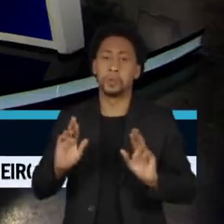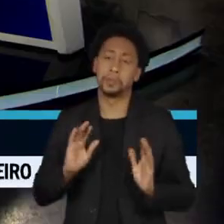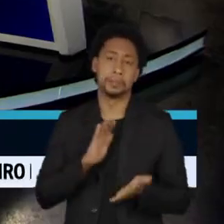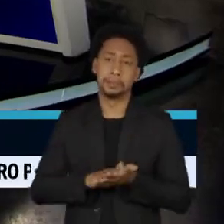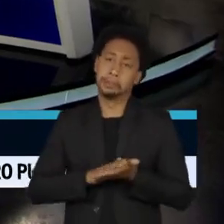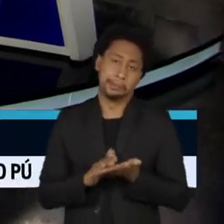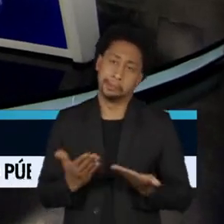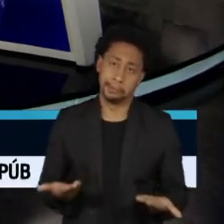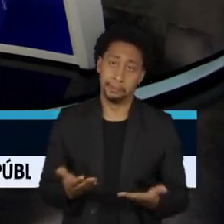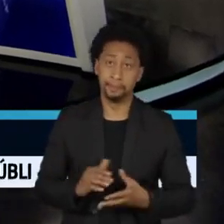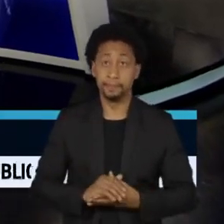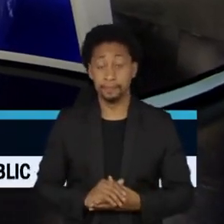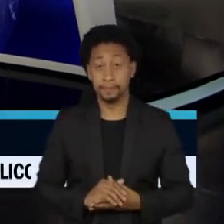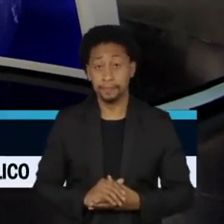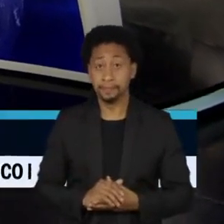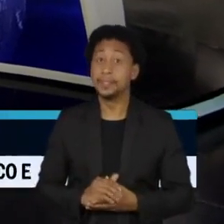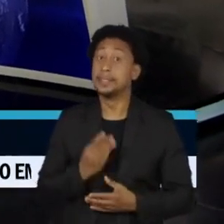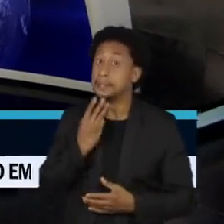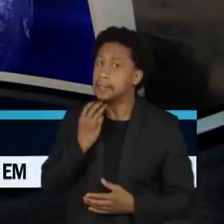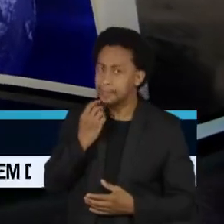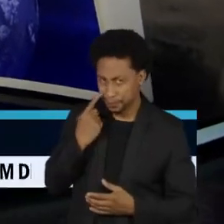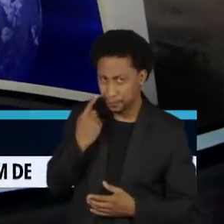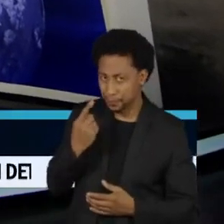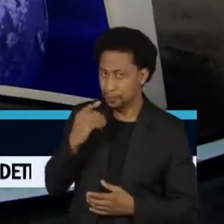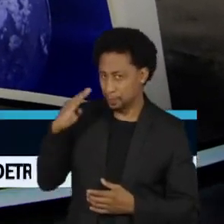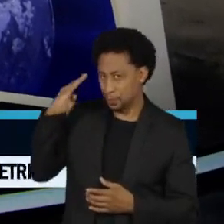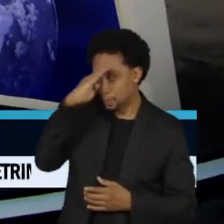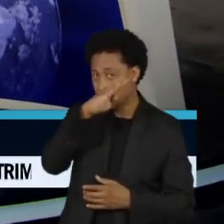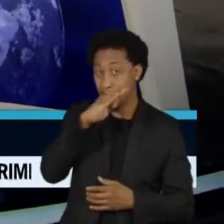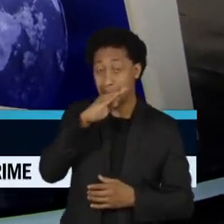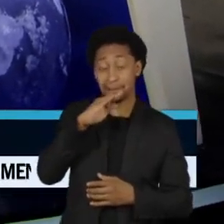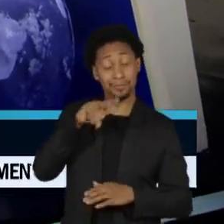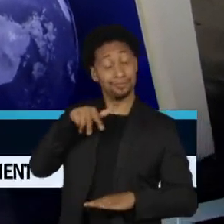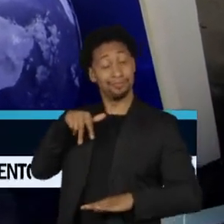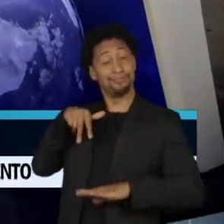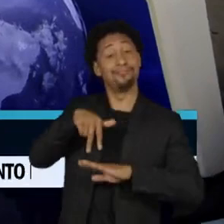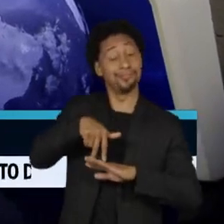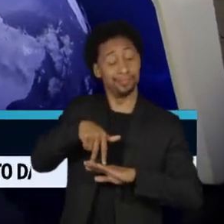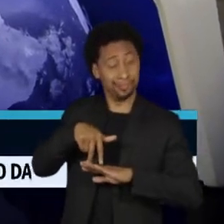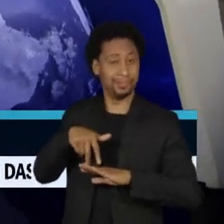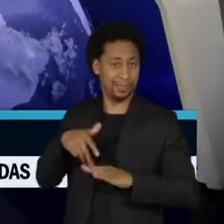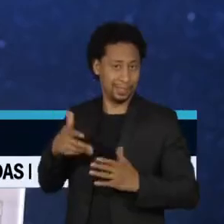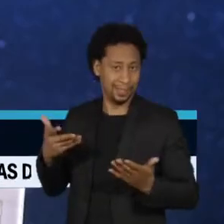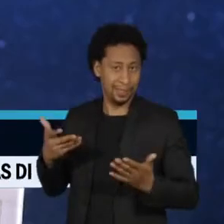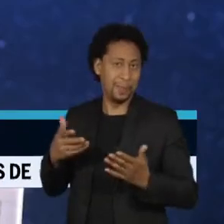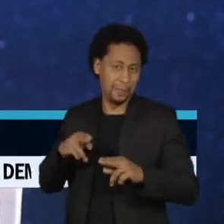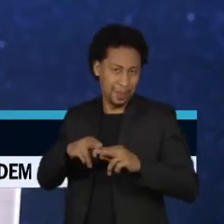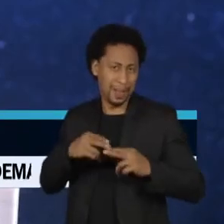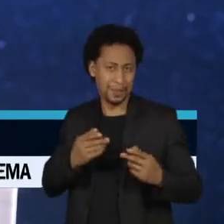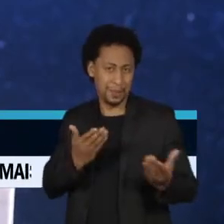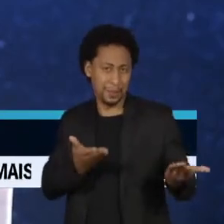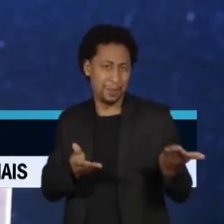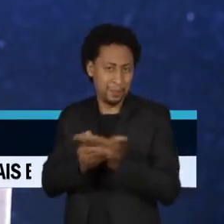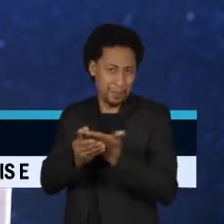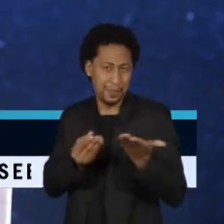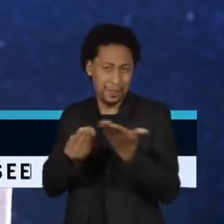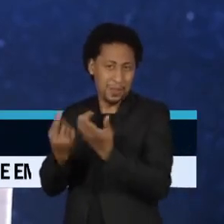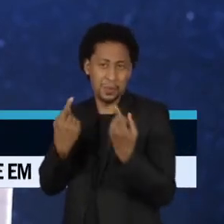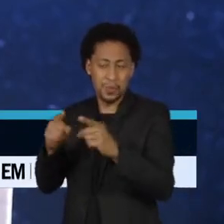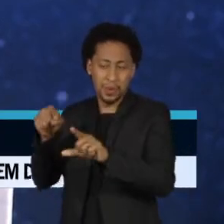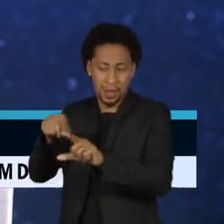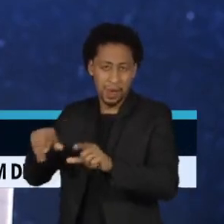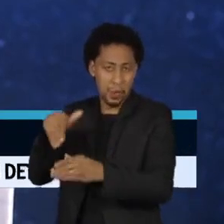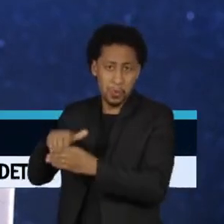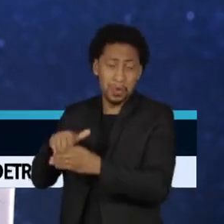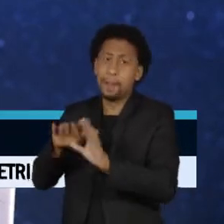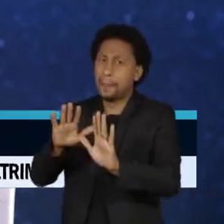cenes bolsonaro só saiu da toca hoje né Por conta desse embrólio todo do pl questionando as urnas mas pelo jeito Ele tava trabalhando bem aí na